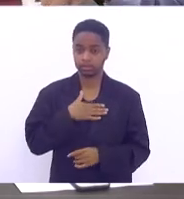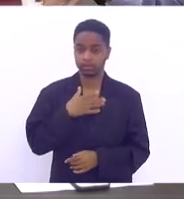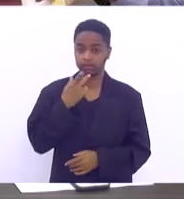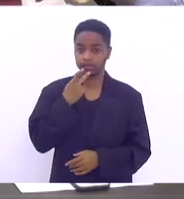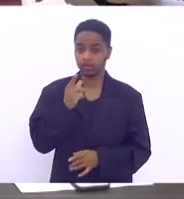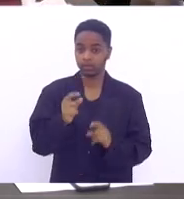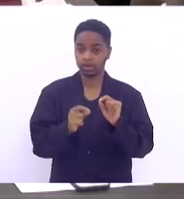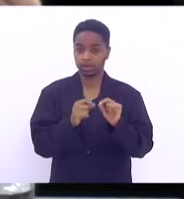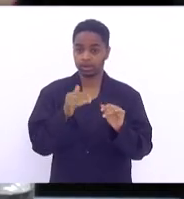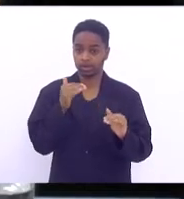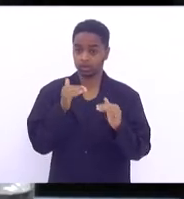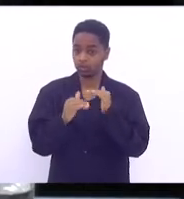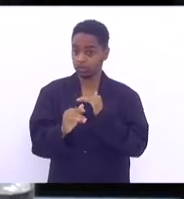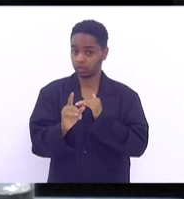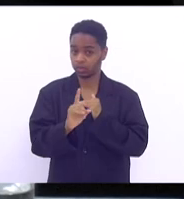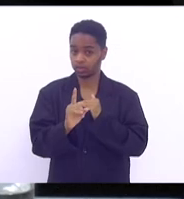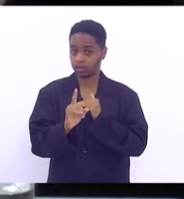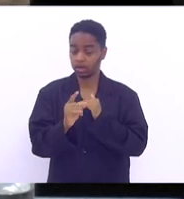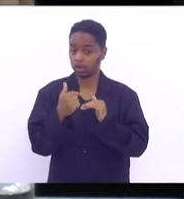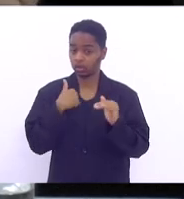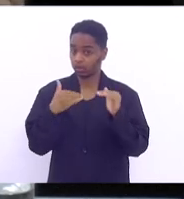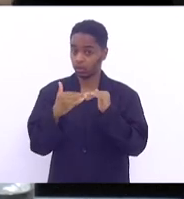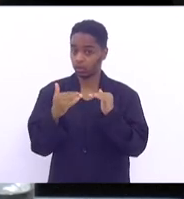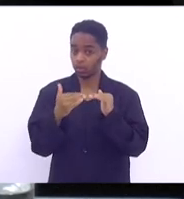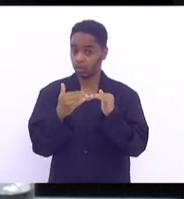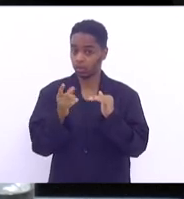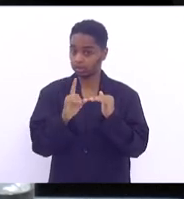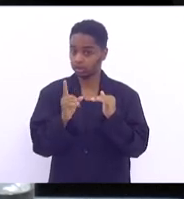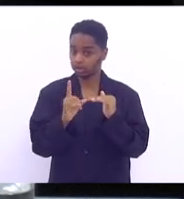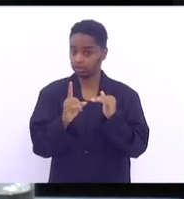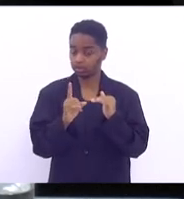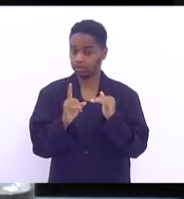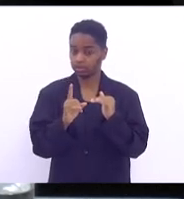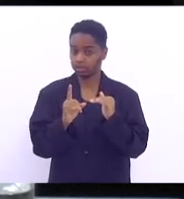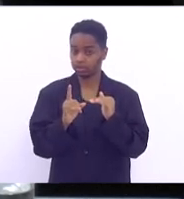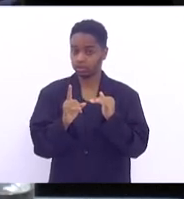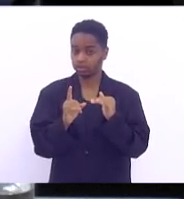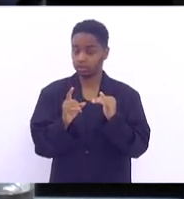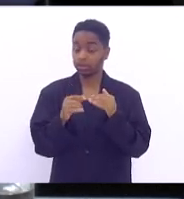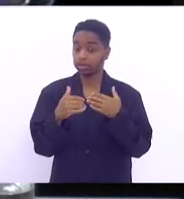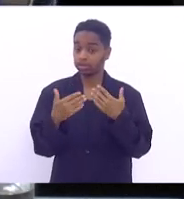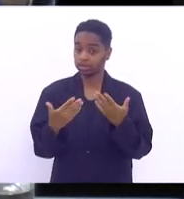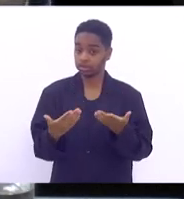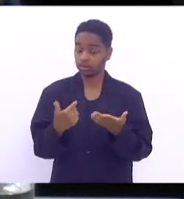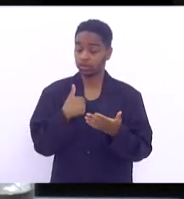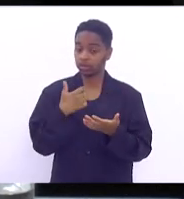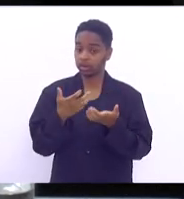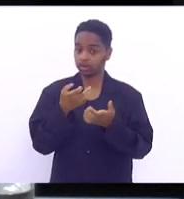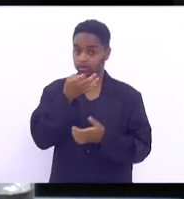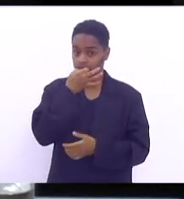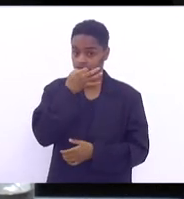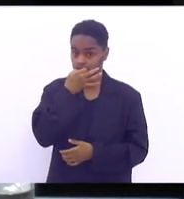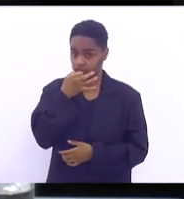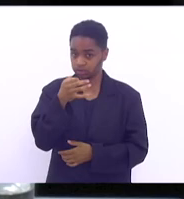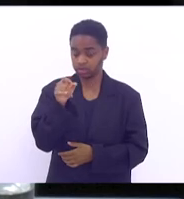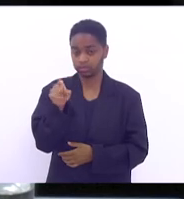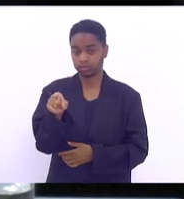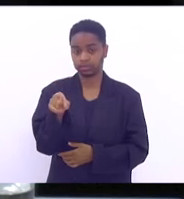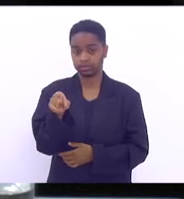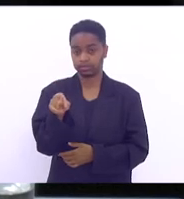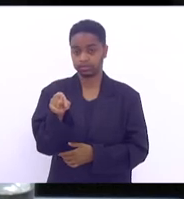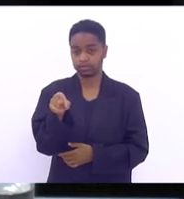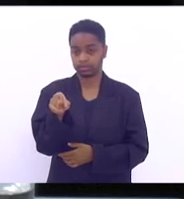de discordância, não foi de concordância. Eu acho, e queria sugerir a Vossa Excelência, que o